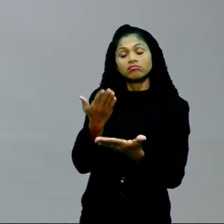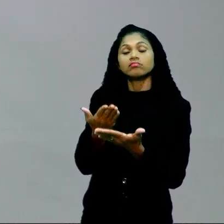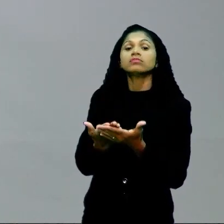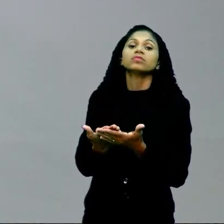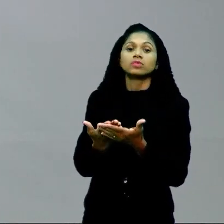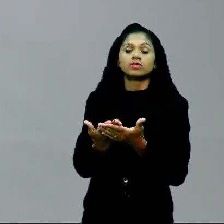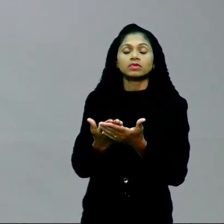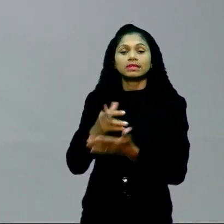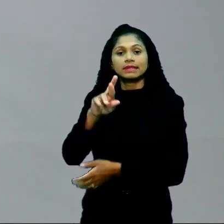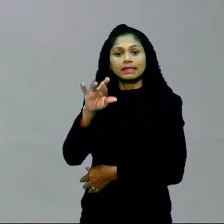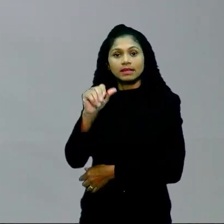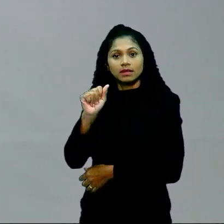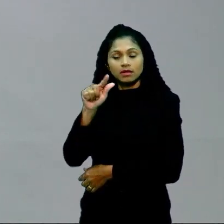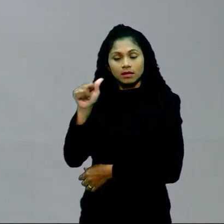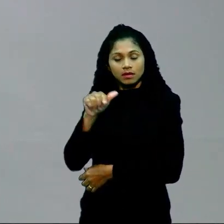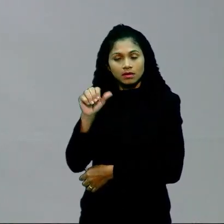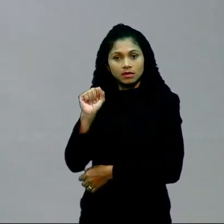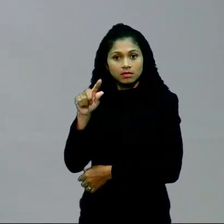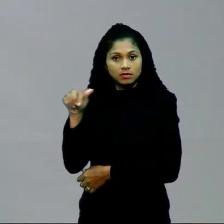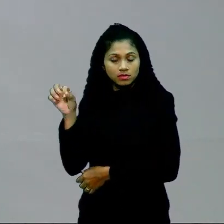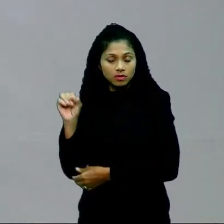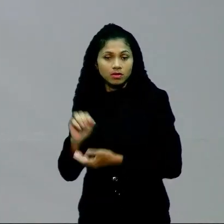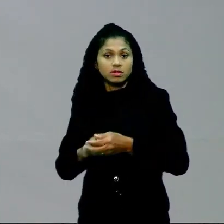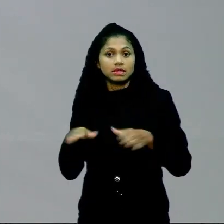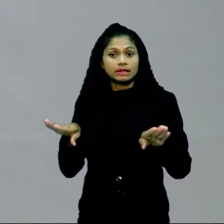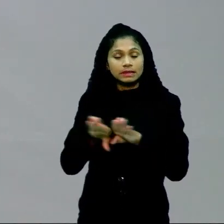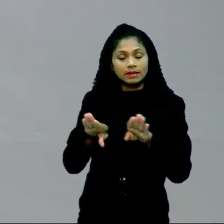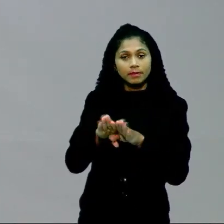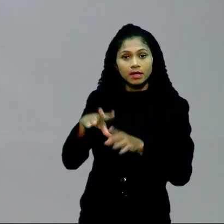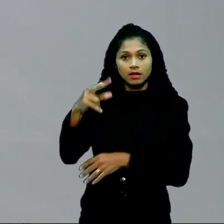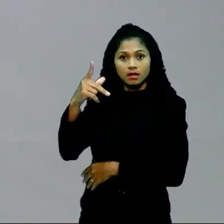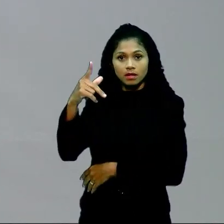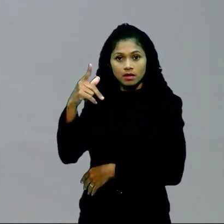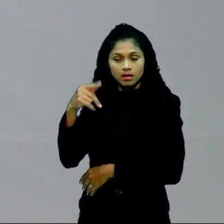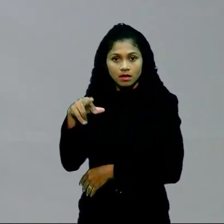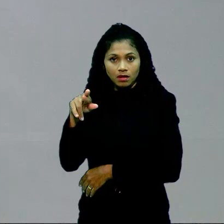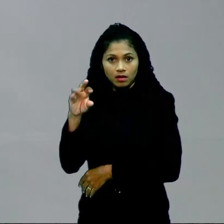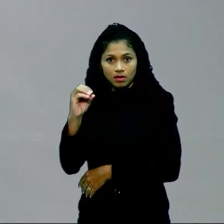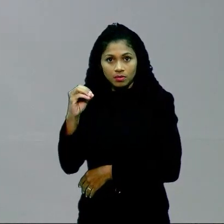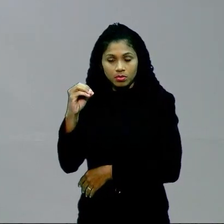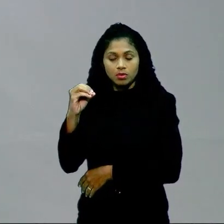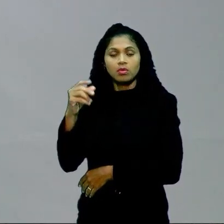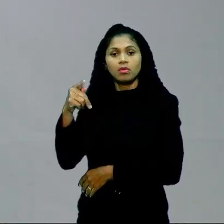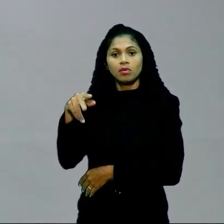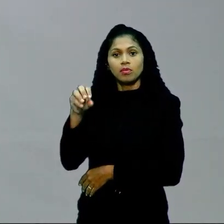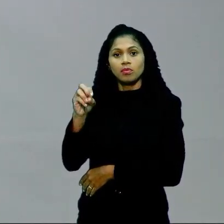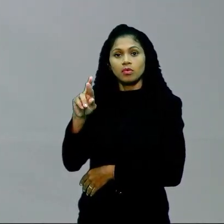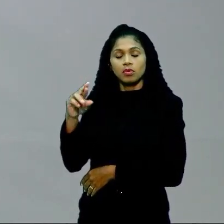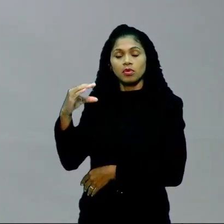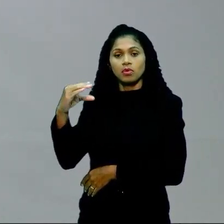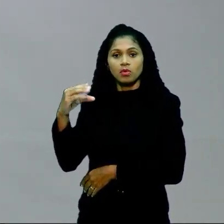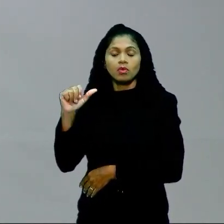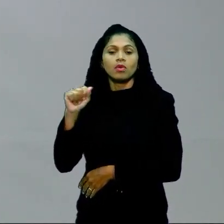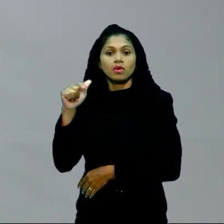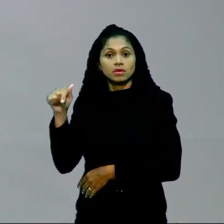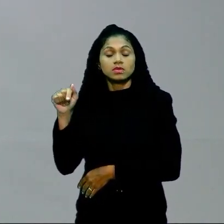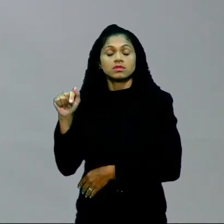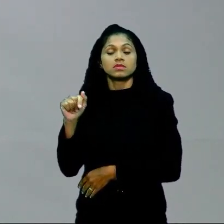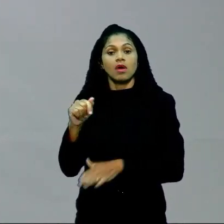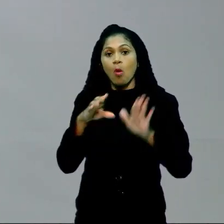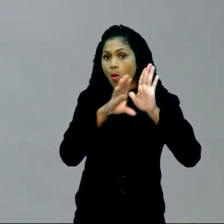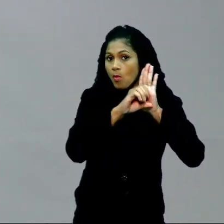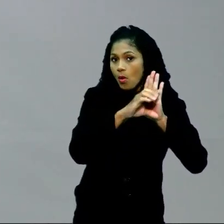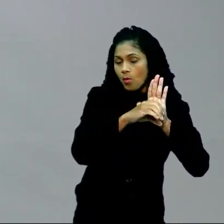razões e proporções. Pessoal, quando a gente fala muito de razões e proporções, a gente tem que lembrar